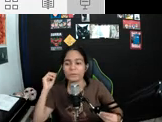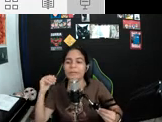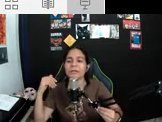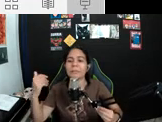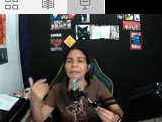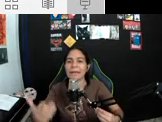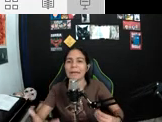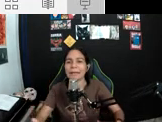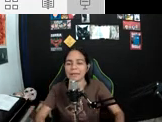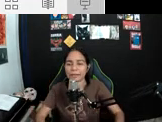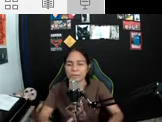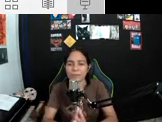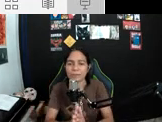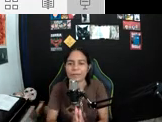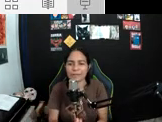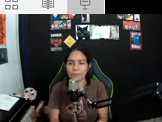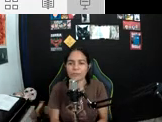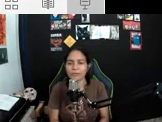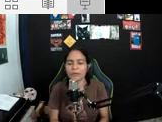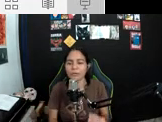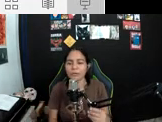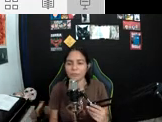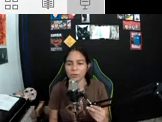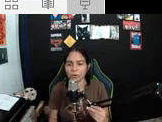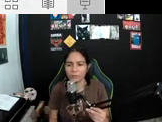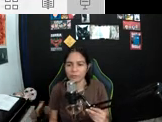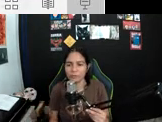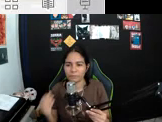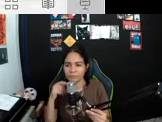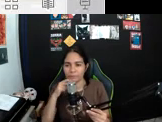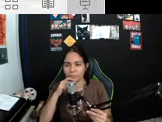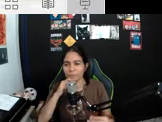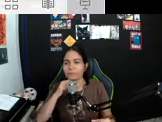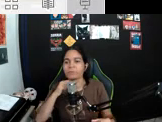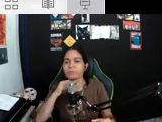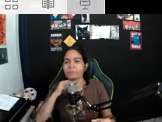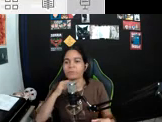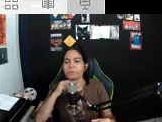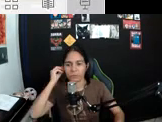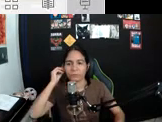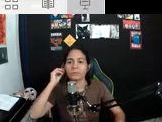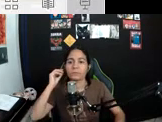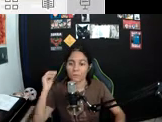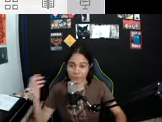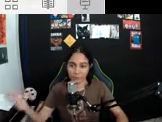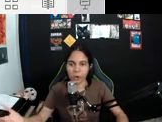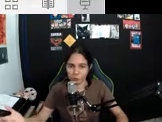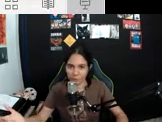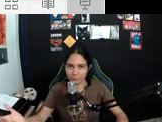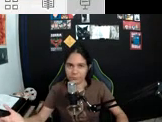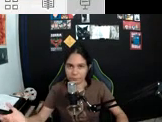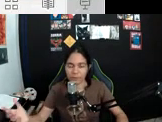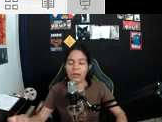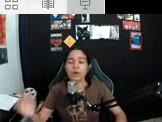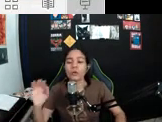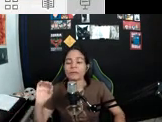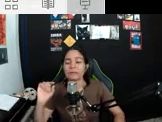Pessoal, quando vocês terminarem a graduação, vocês recebem um certificado ou diploma? Diploma. Não é o diploma.